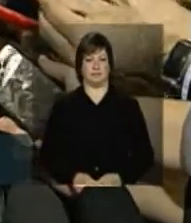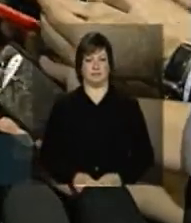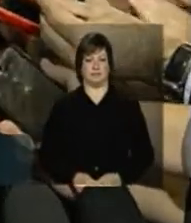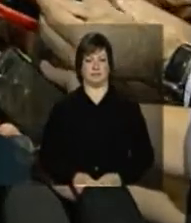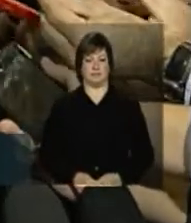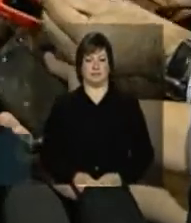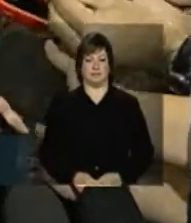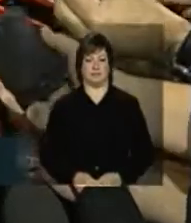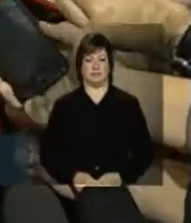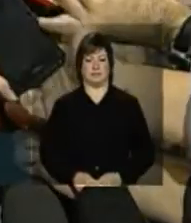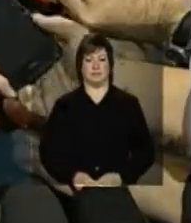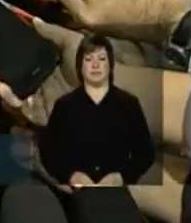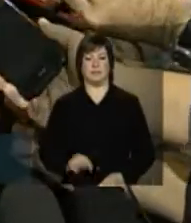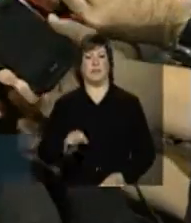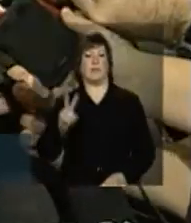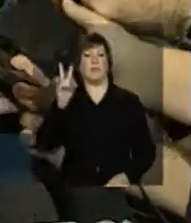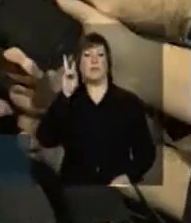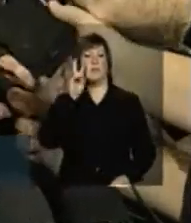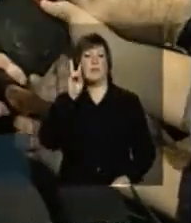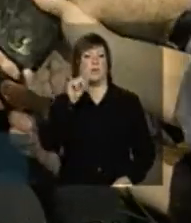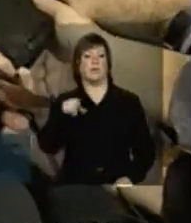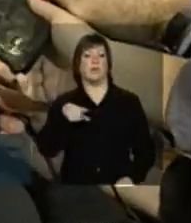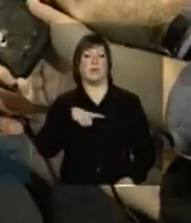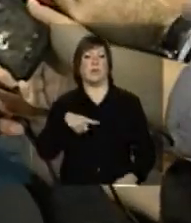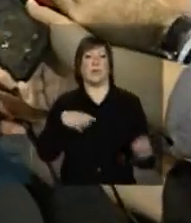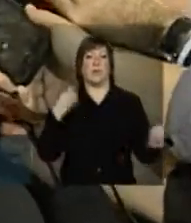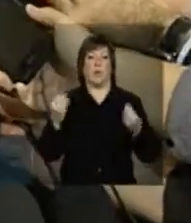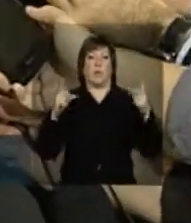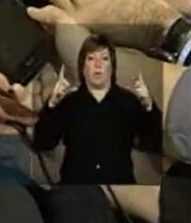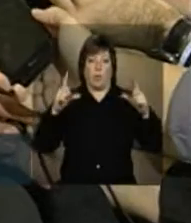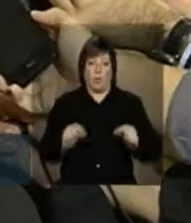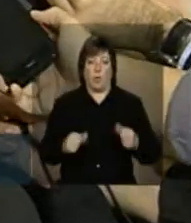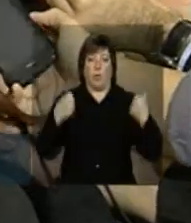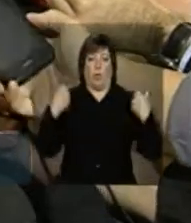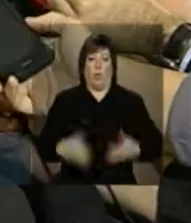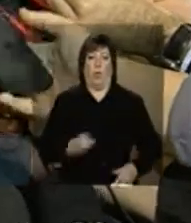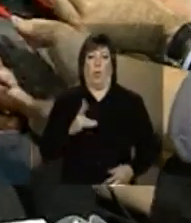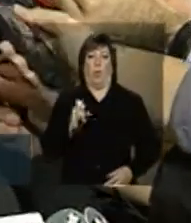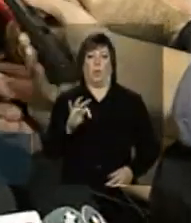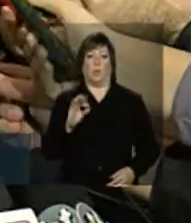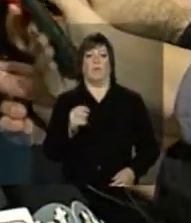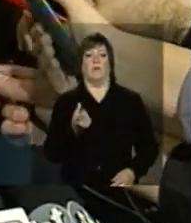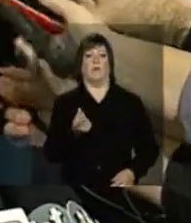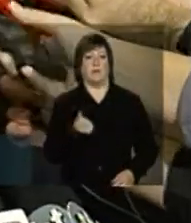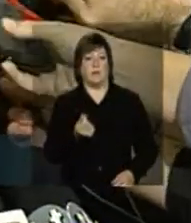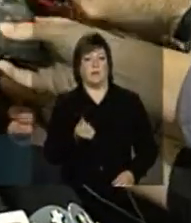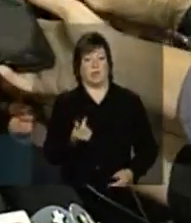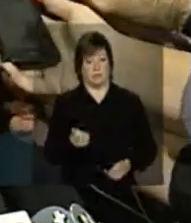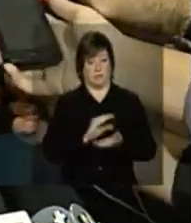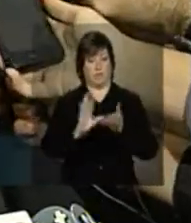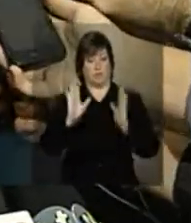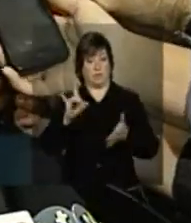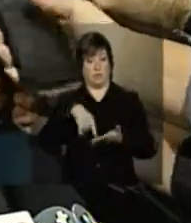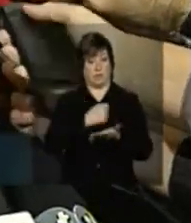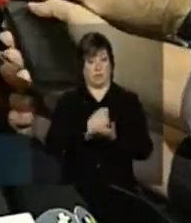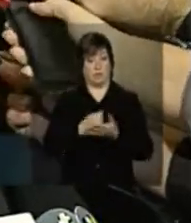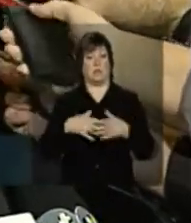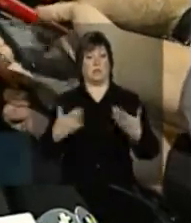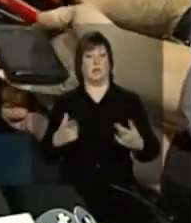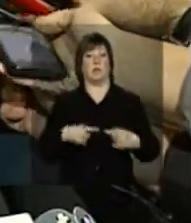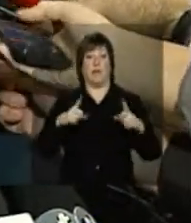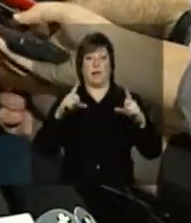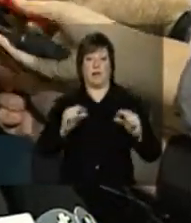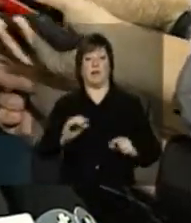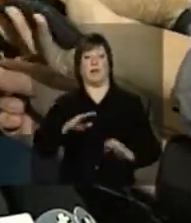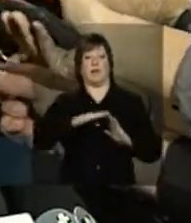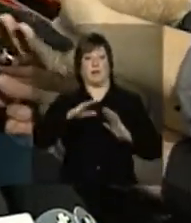Tem um impacto de redução do custo financeiro dos investimentos já contratados, então cai o custo financeiro